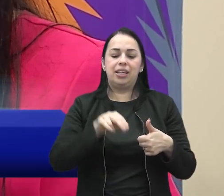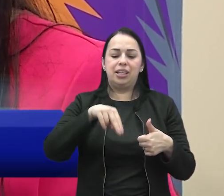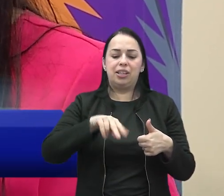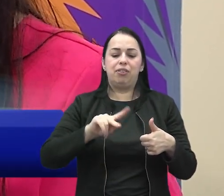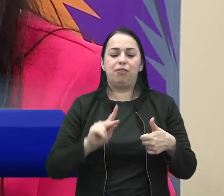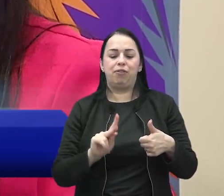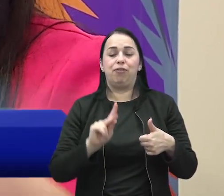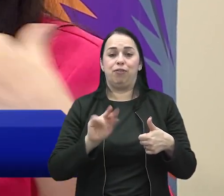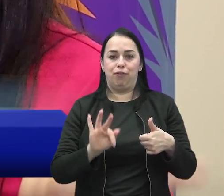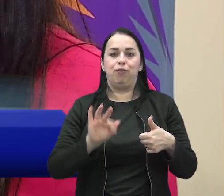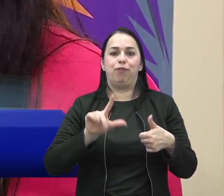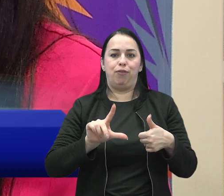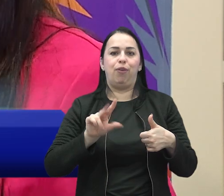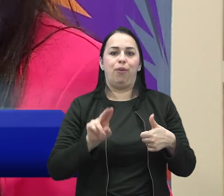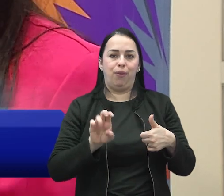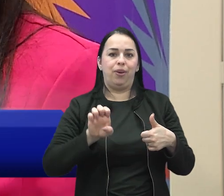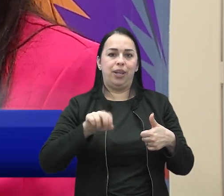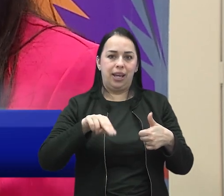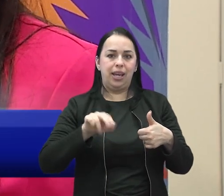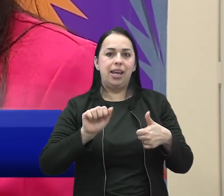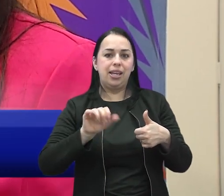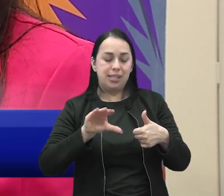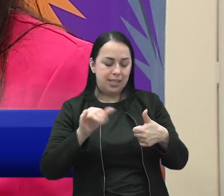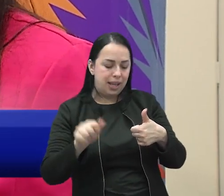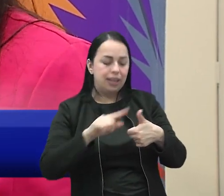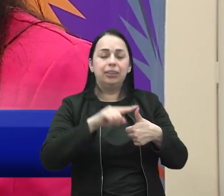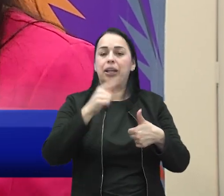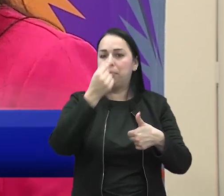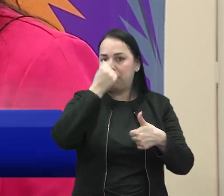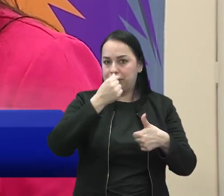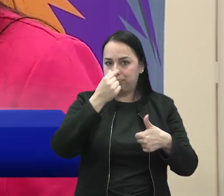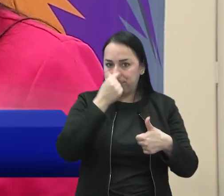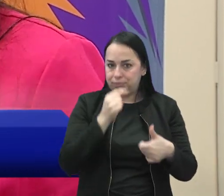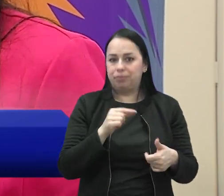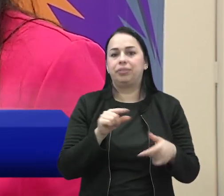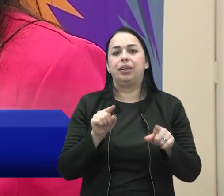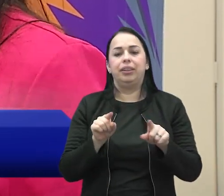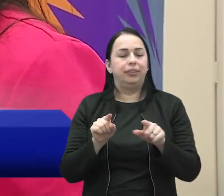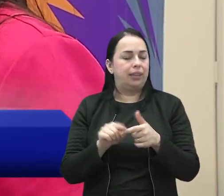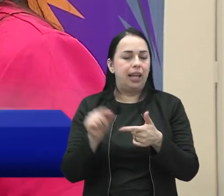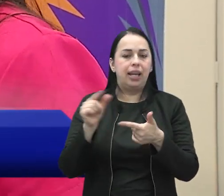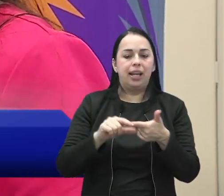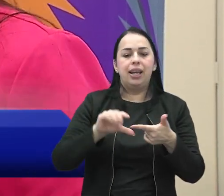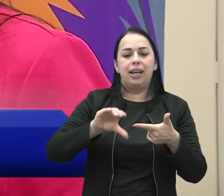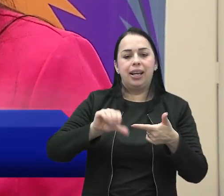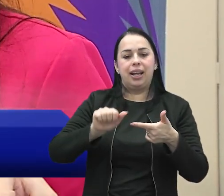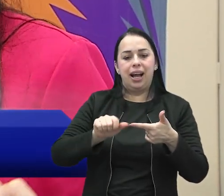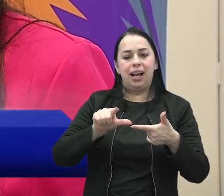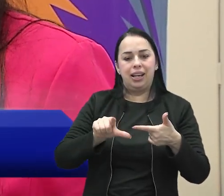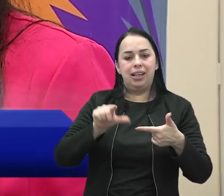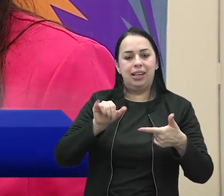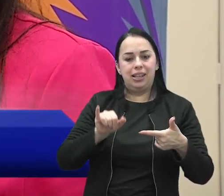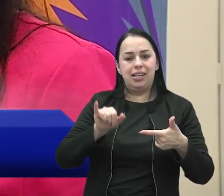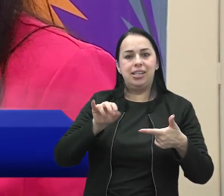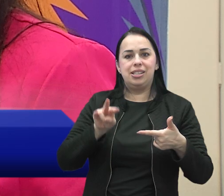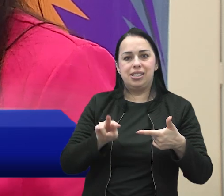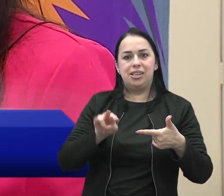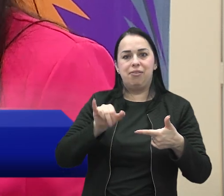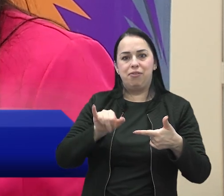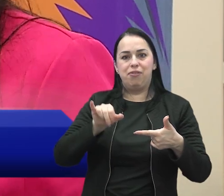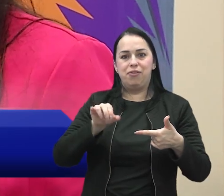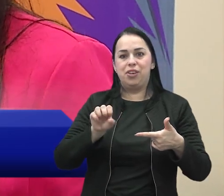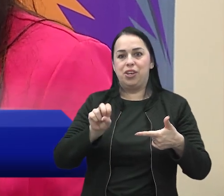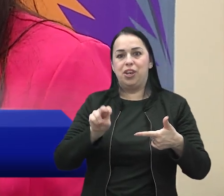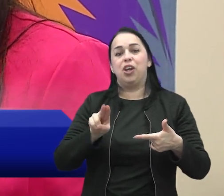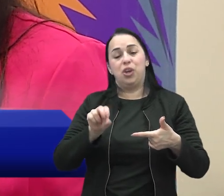tipos de leptospirose. As quádruplas também protegem contra várias doenças virais. Então, a gente tem calicivirose, a gente tem